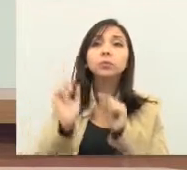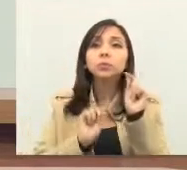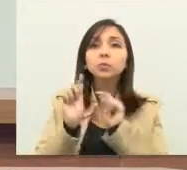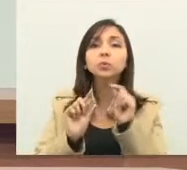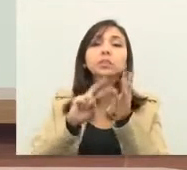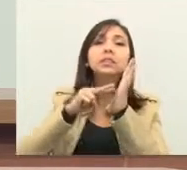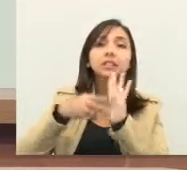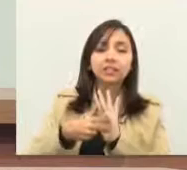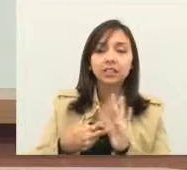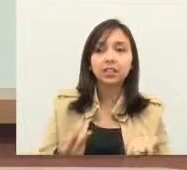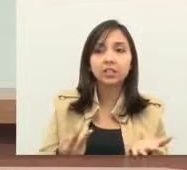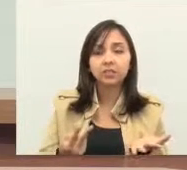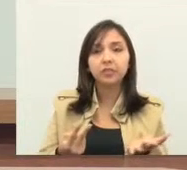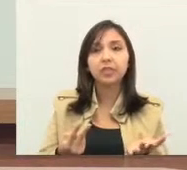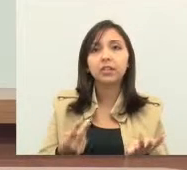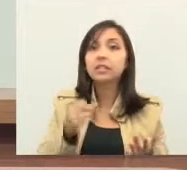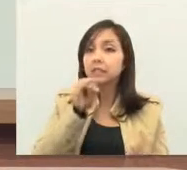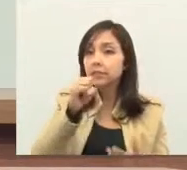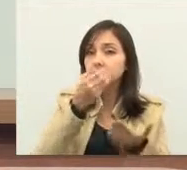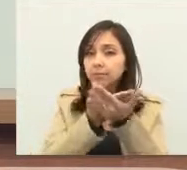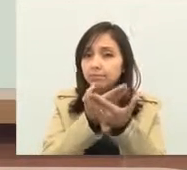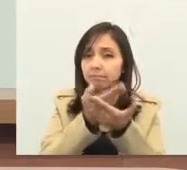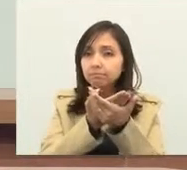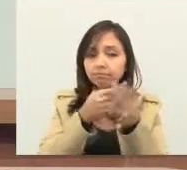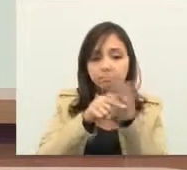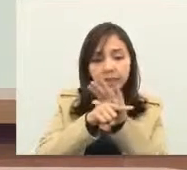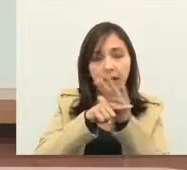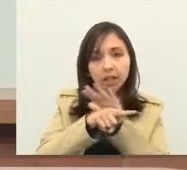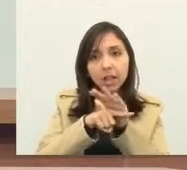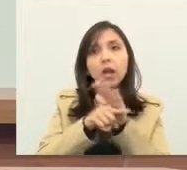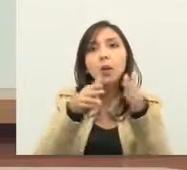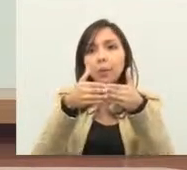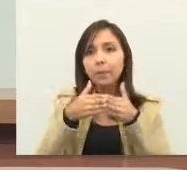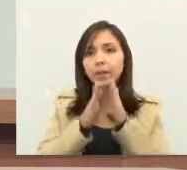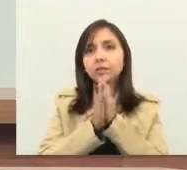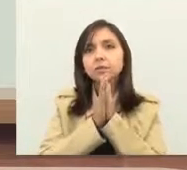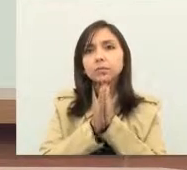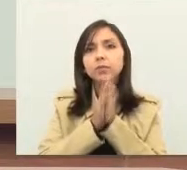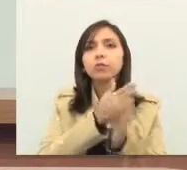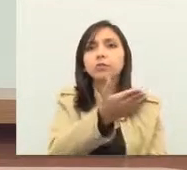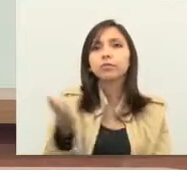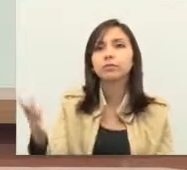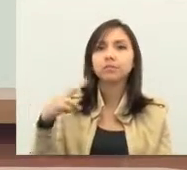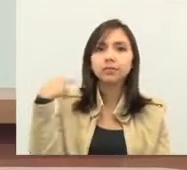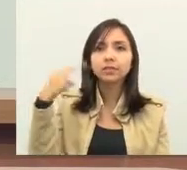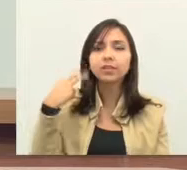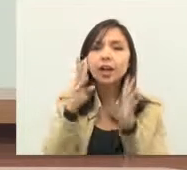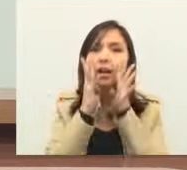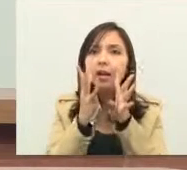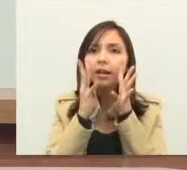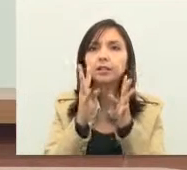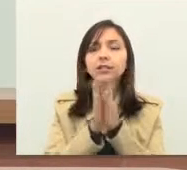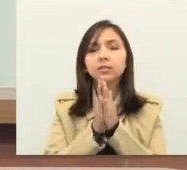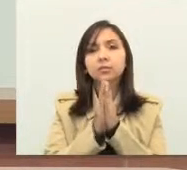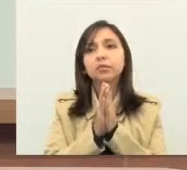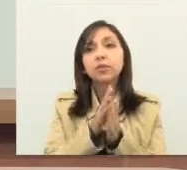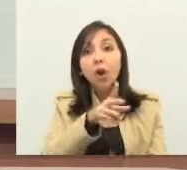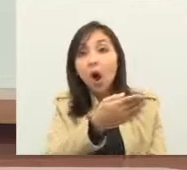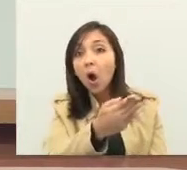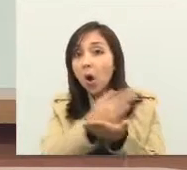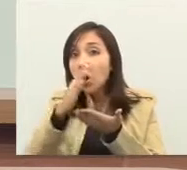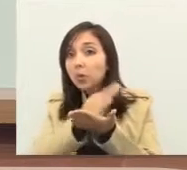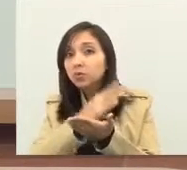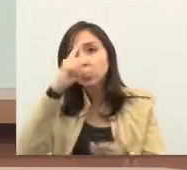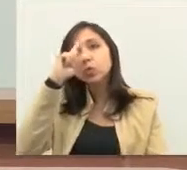gênero. Que no fundo, se você for estudar mesmo, eu peço atenção dos senhores vereadores que ainda não entenderam o